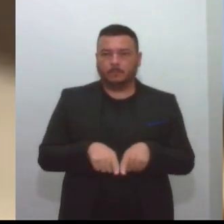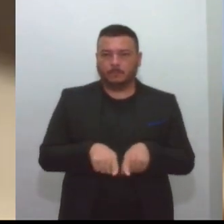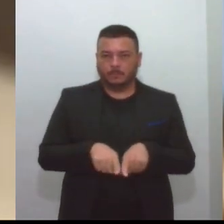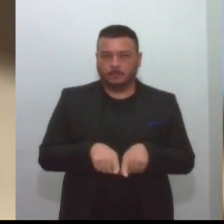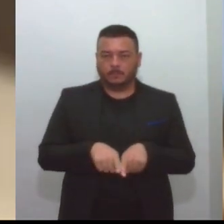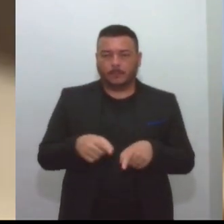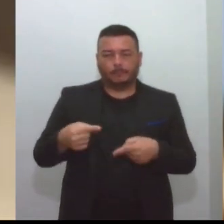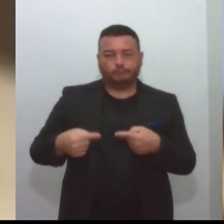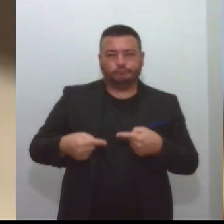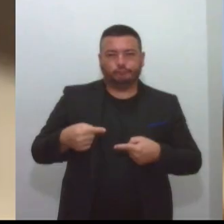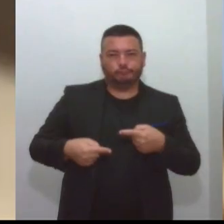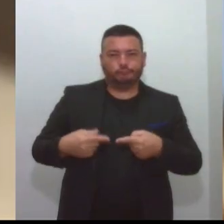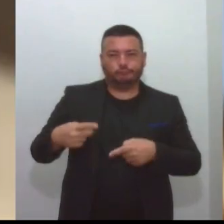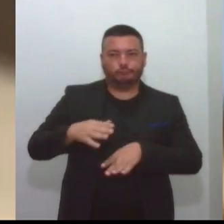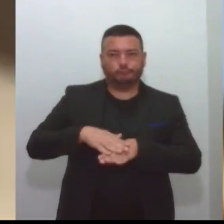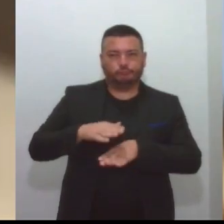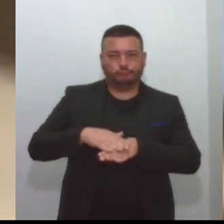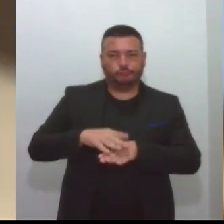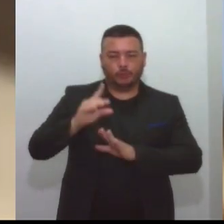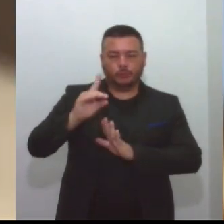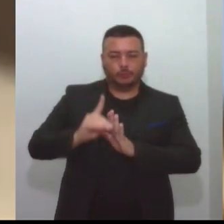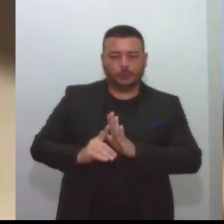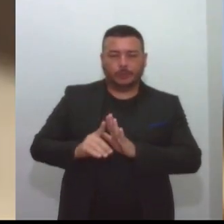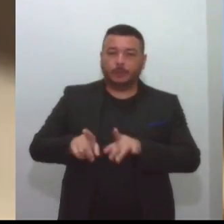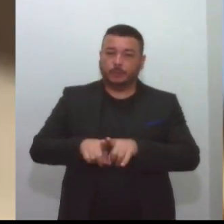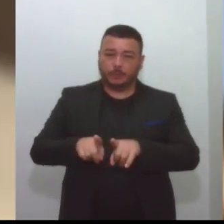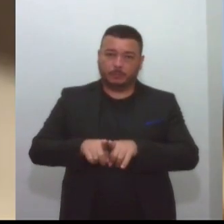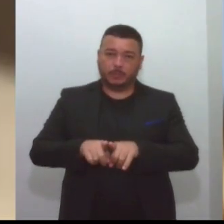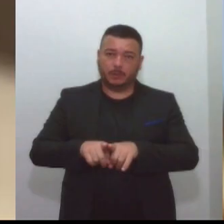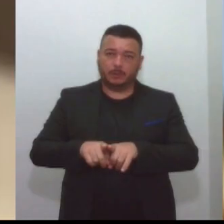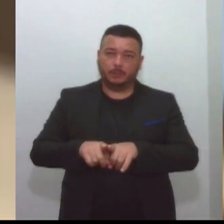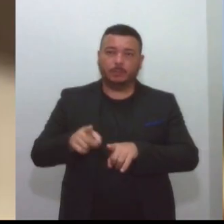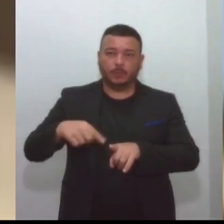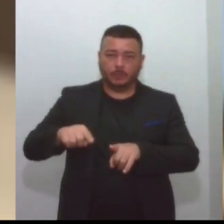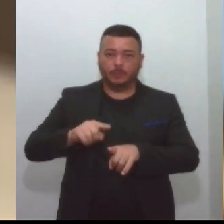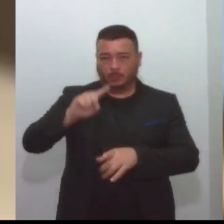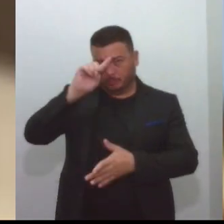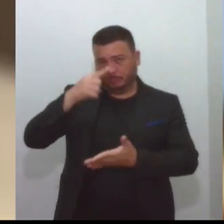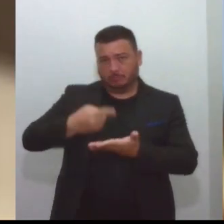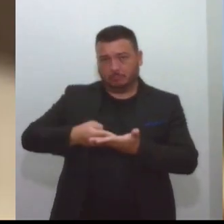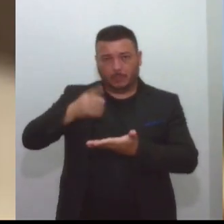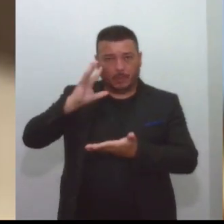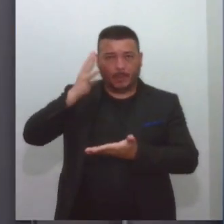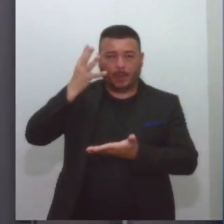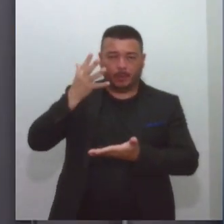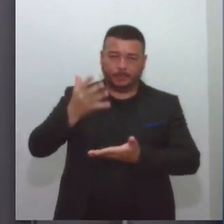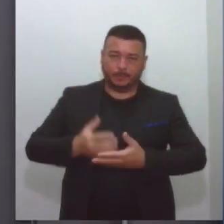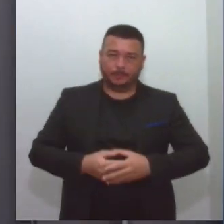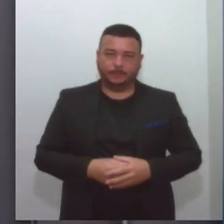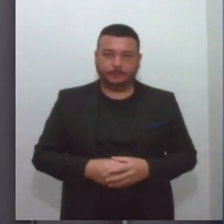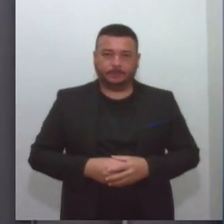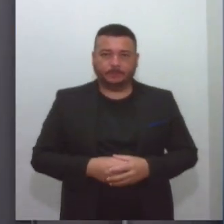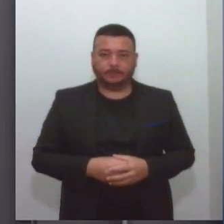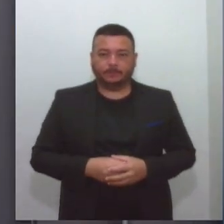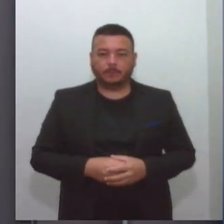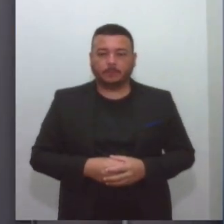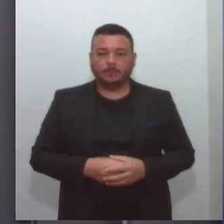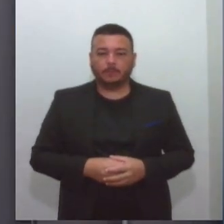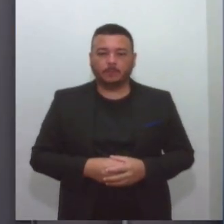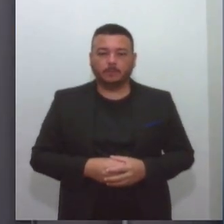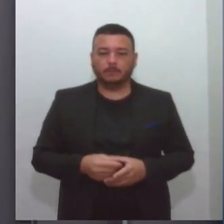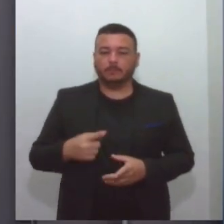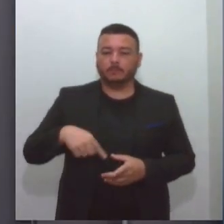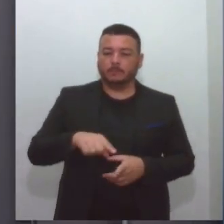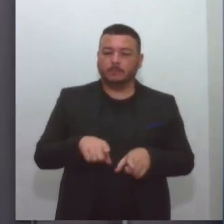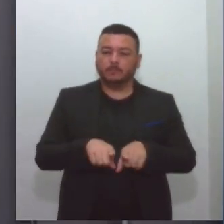seu próprio direito e ativamente atuar na solução do processo. Além do mutirão, o